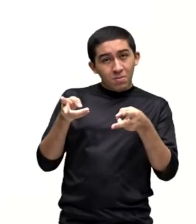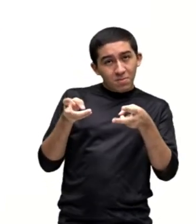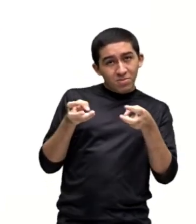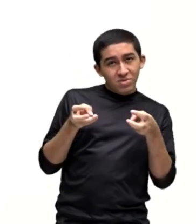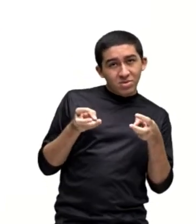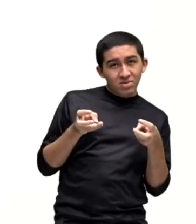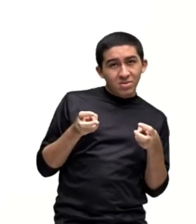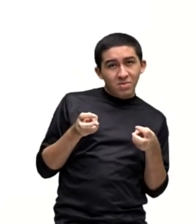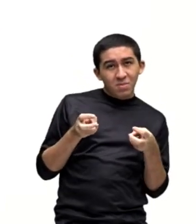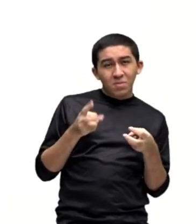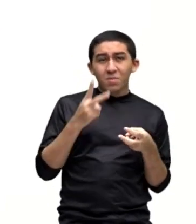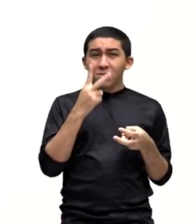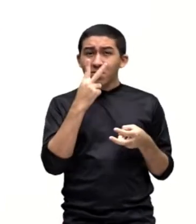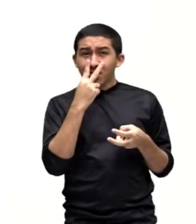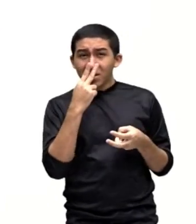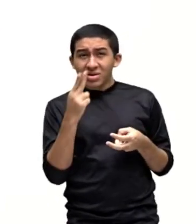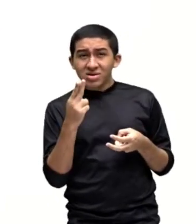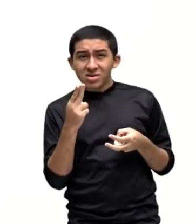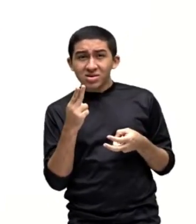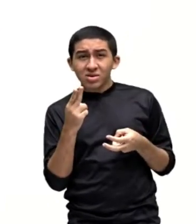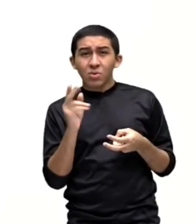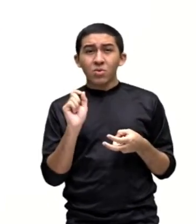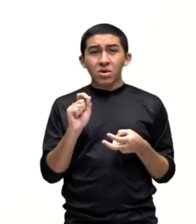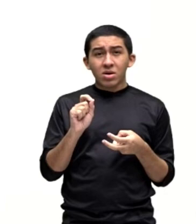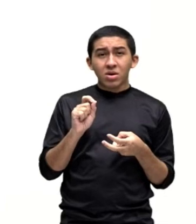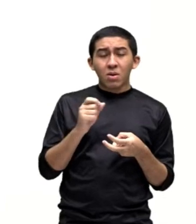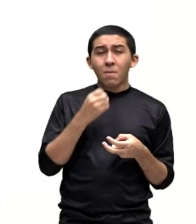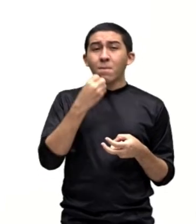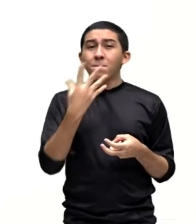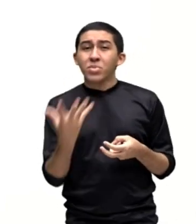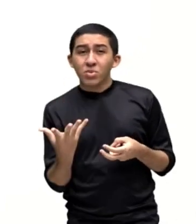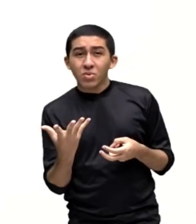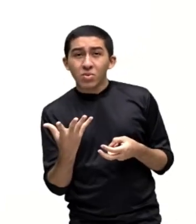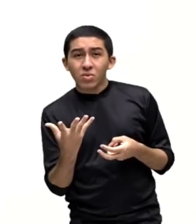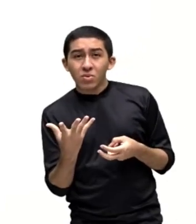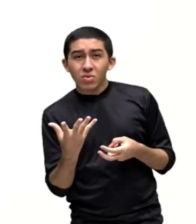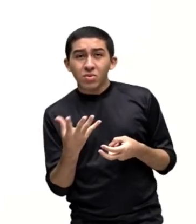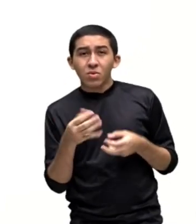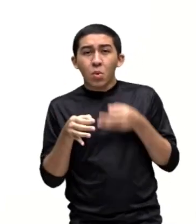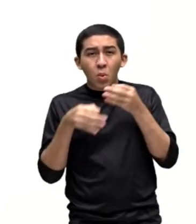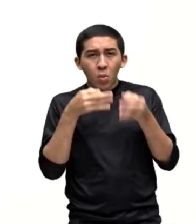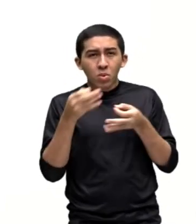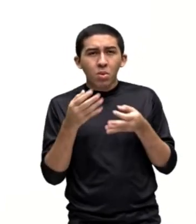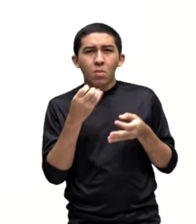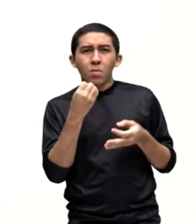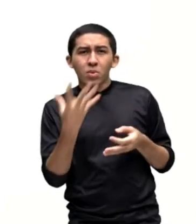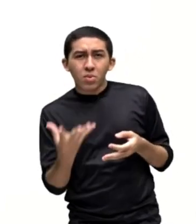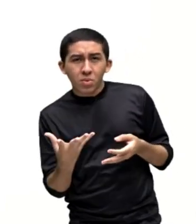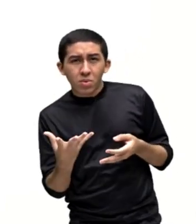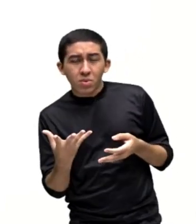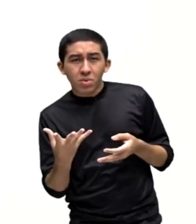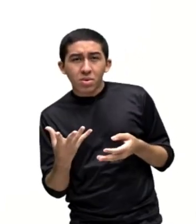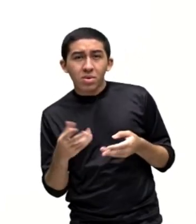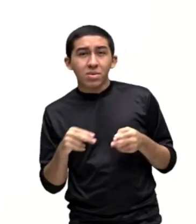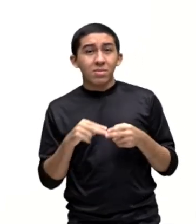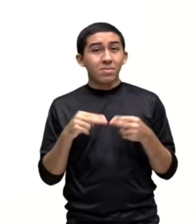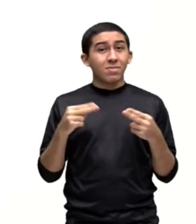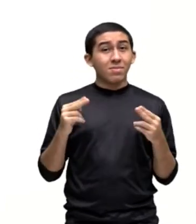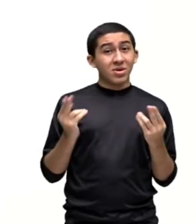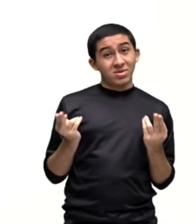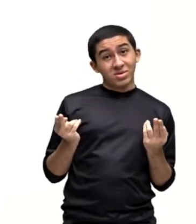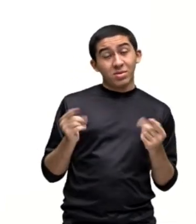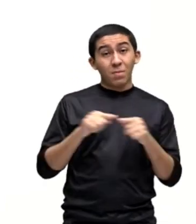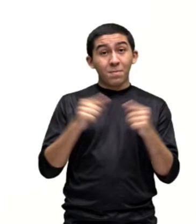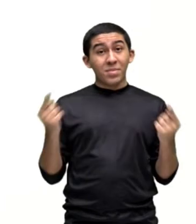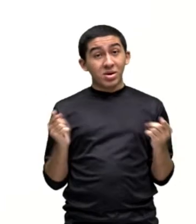vai elogiar, parecendo que vai, vamos dizer assim, falar bem de algo ou de alguém, e aí o próprio texto nos mostra